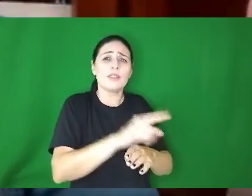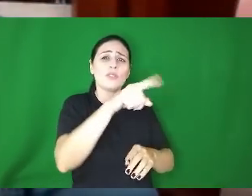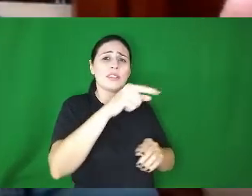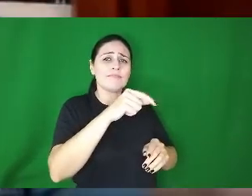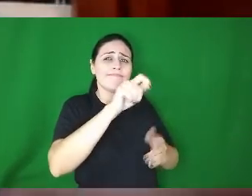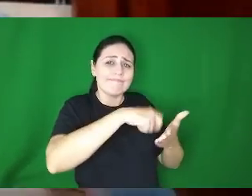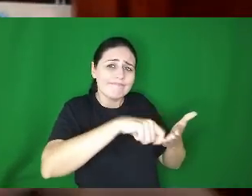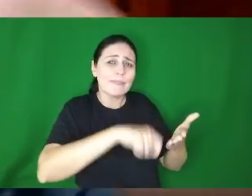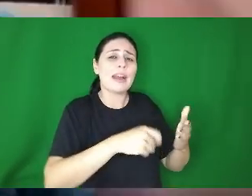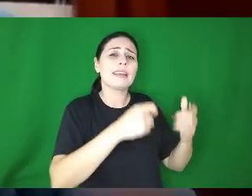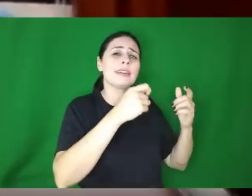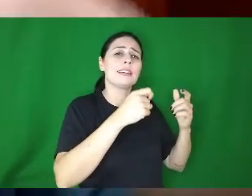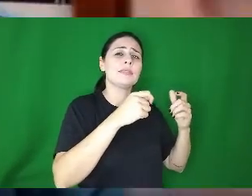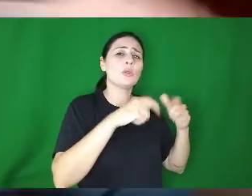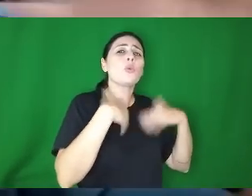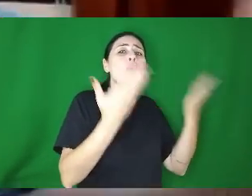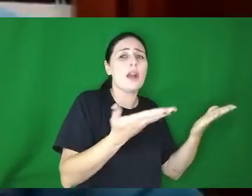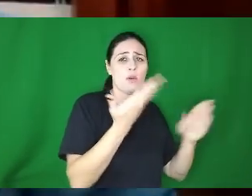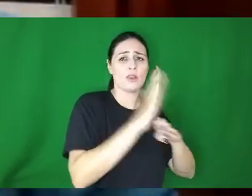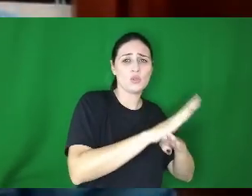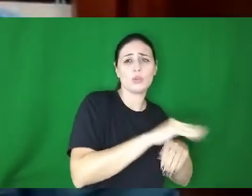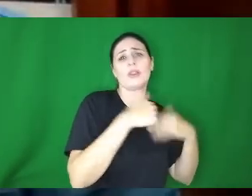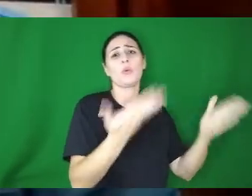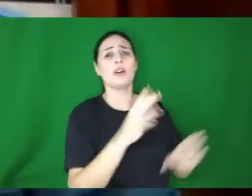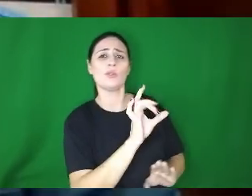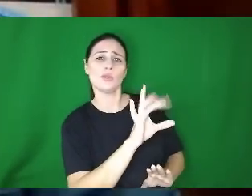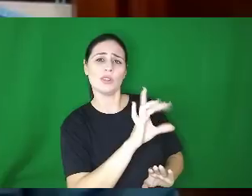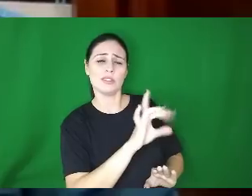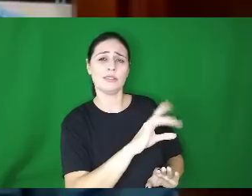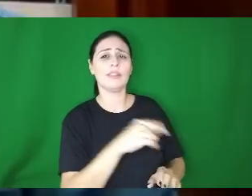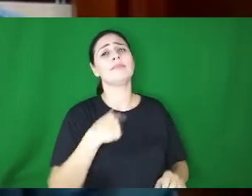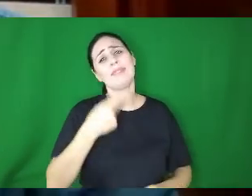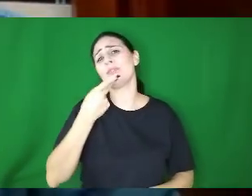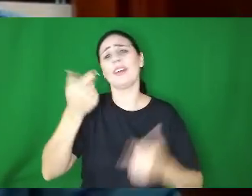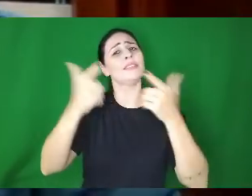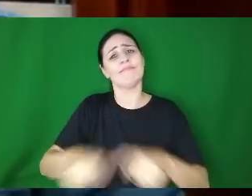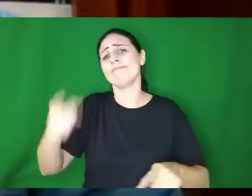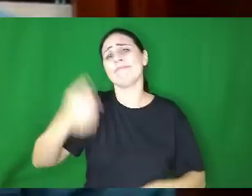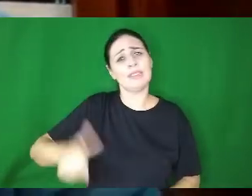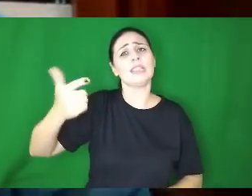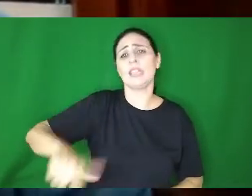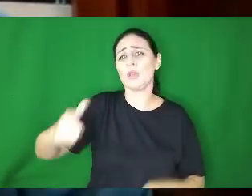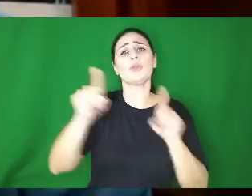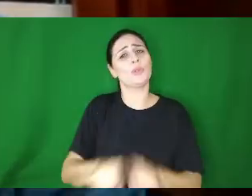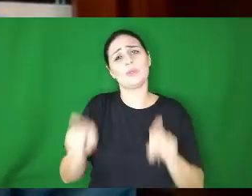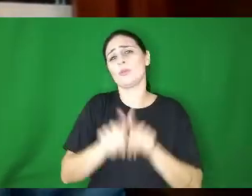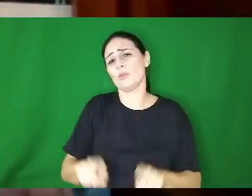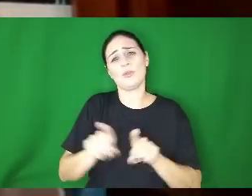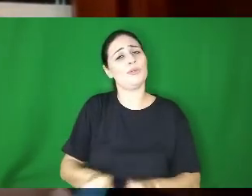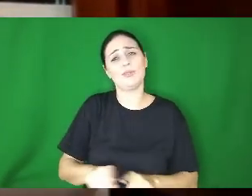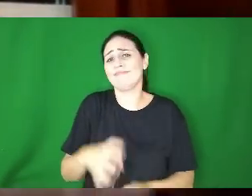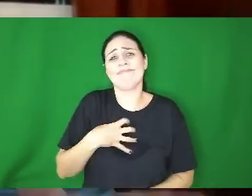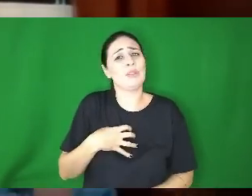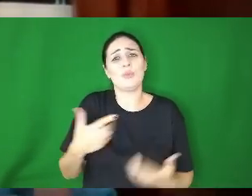não. Com certeza elas tiveram que repetir isso várias vezes, né, para os pais. Mas ainda acho assim, separar o que é a atividade